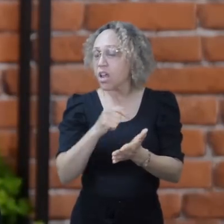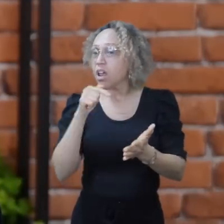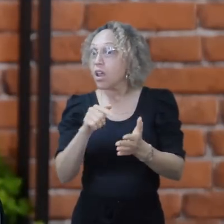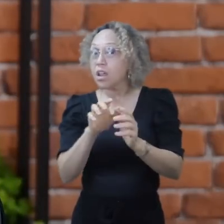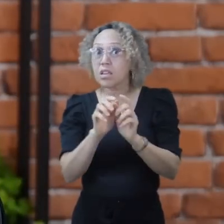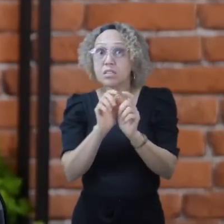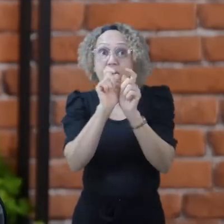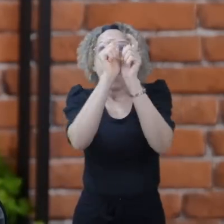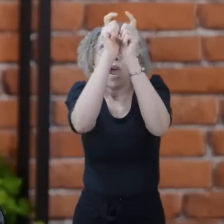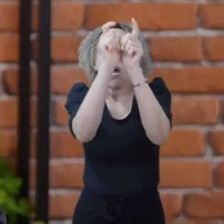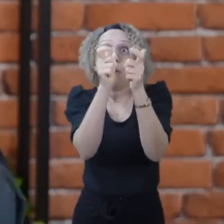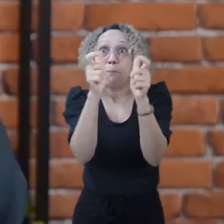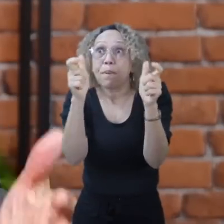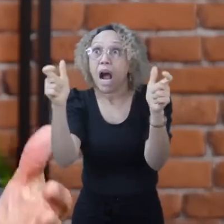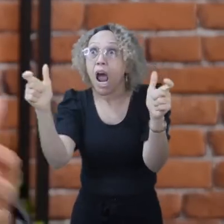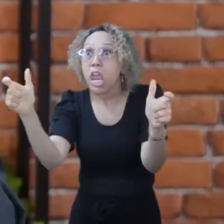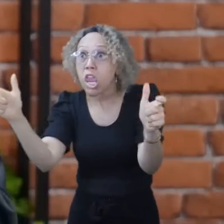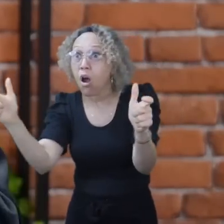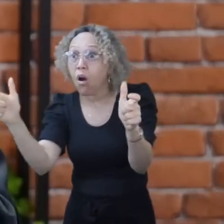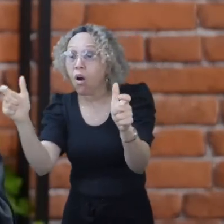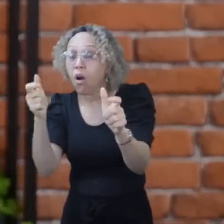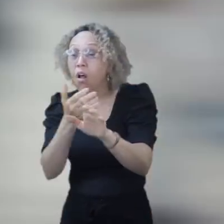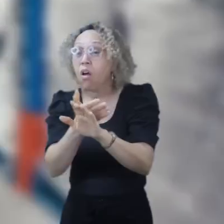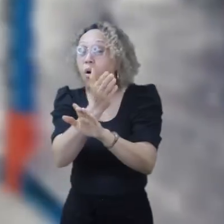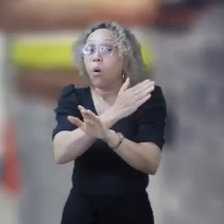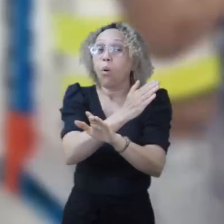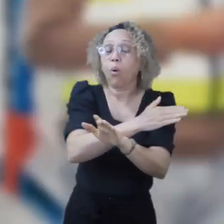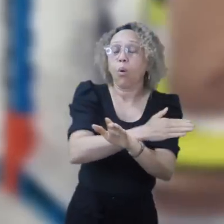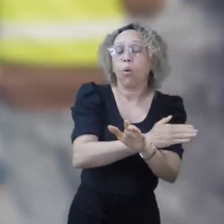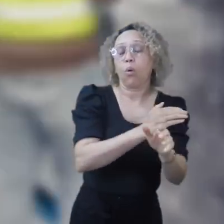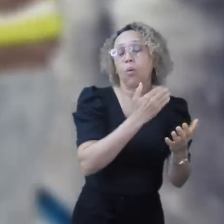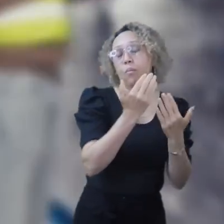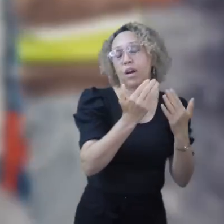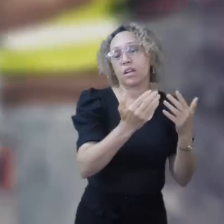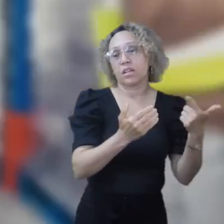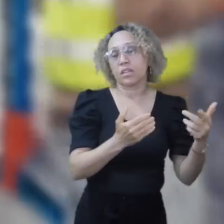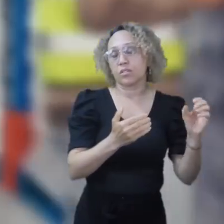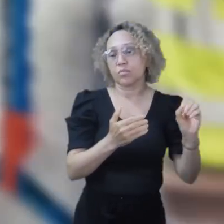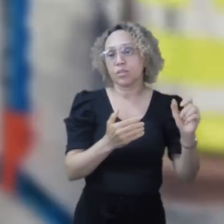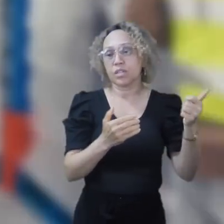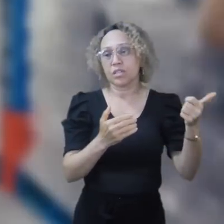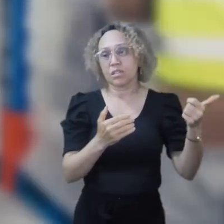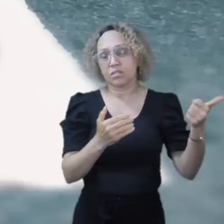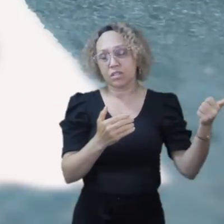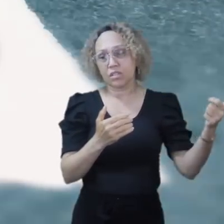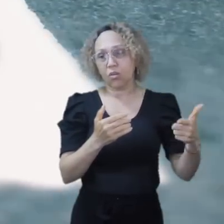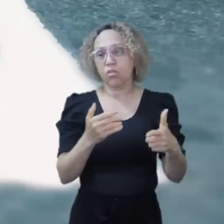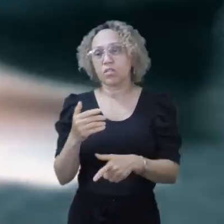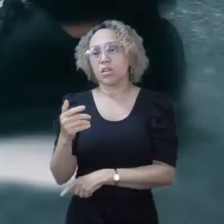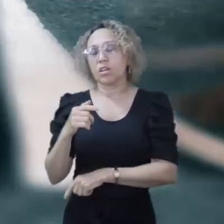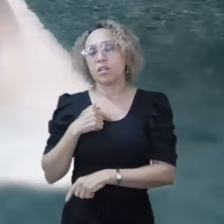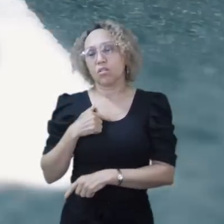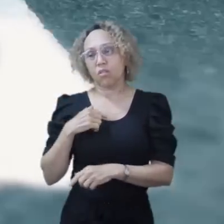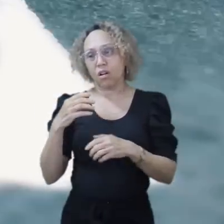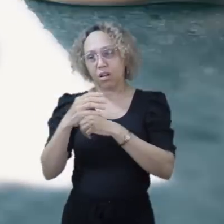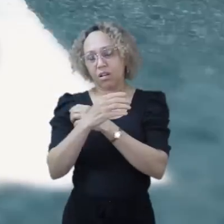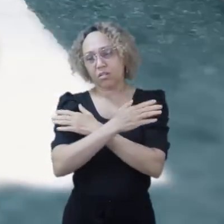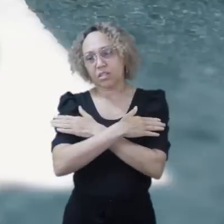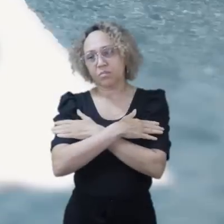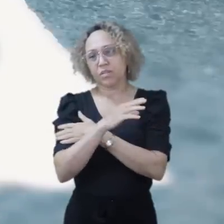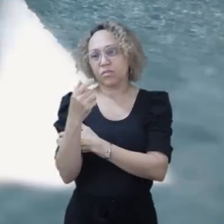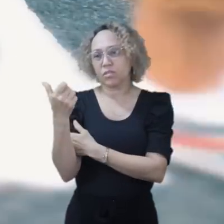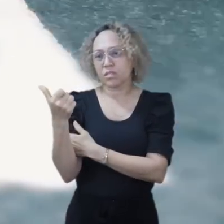desde 2012. O índice de desemprego ficou em 6,2%, um dos menores da